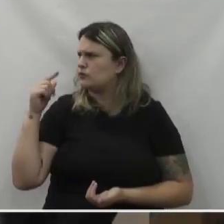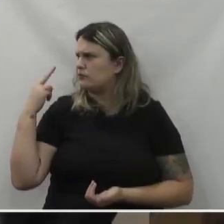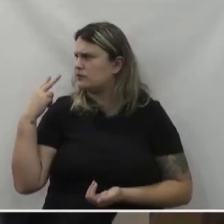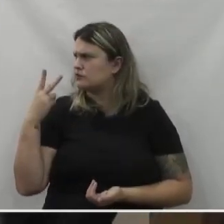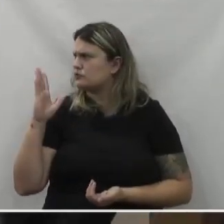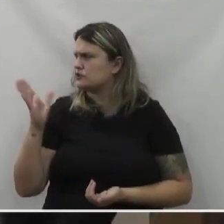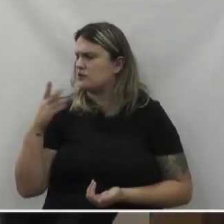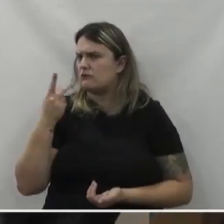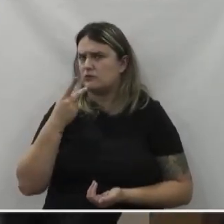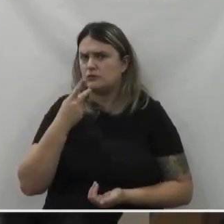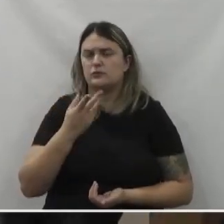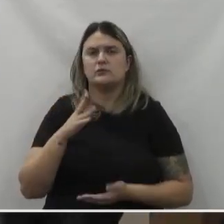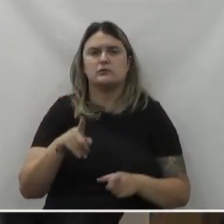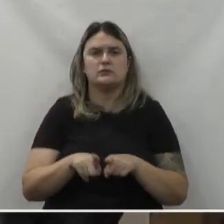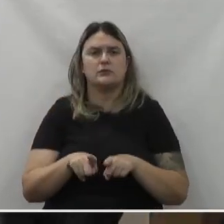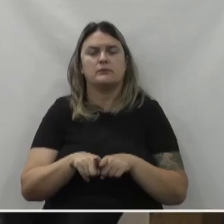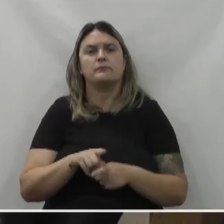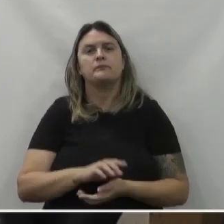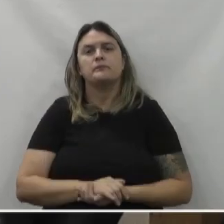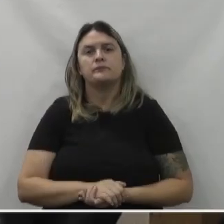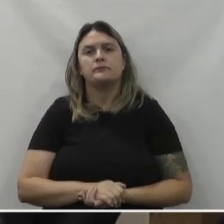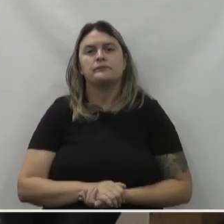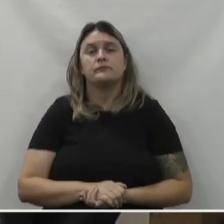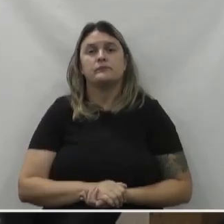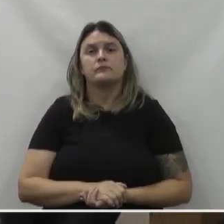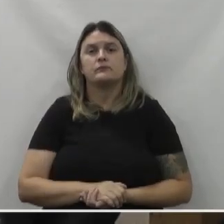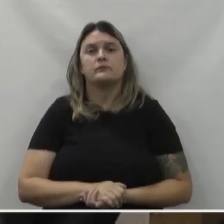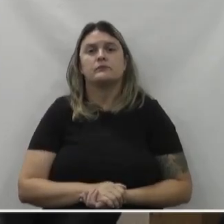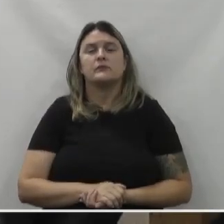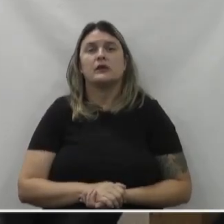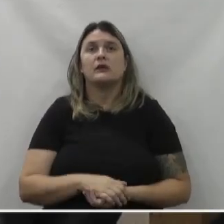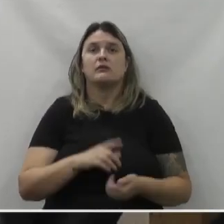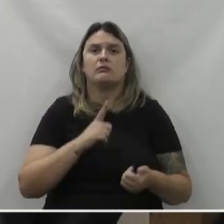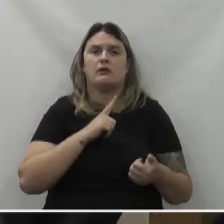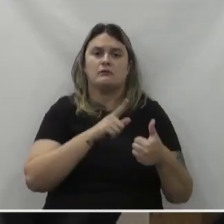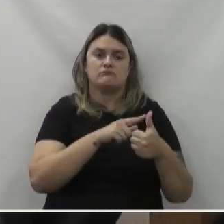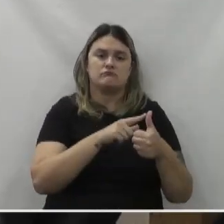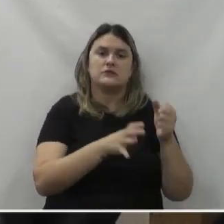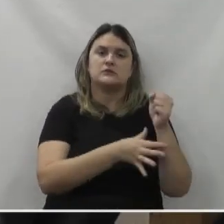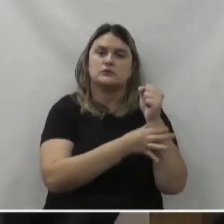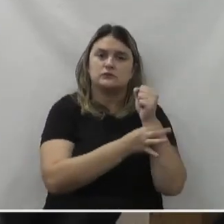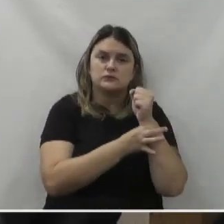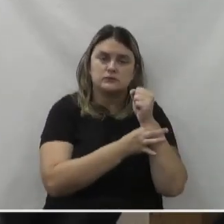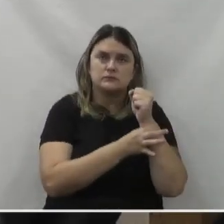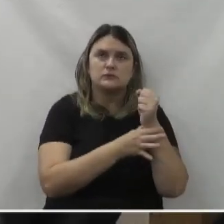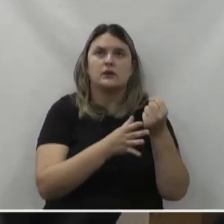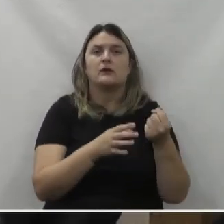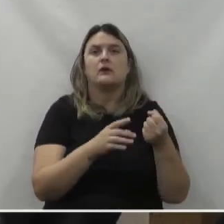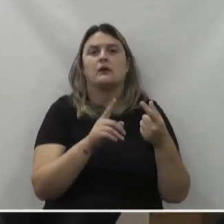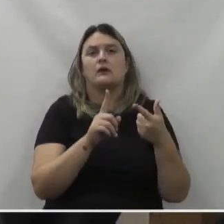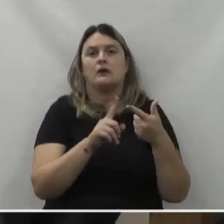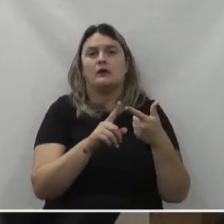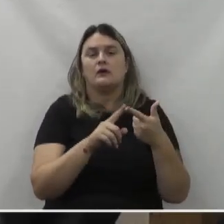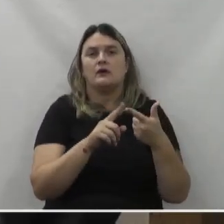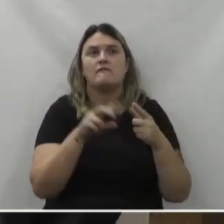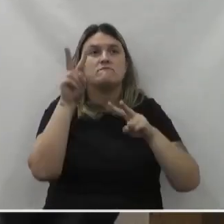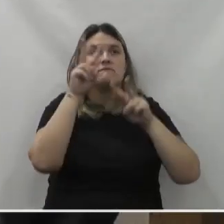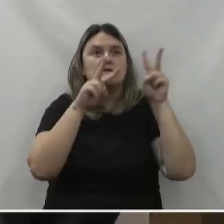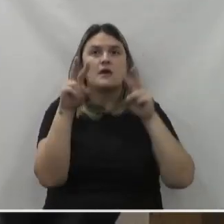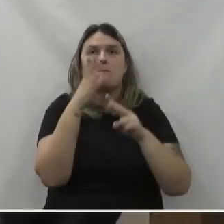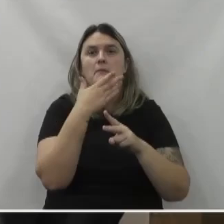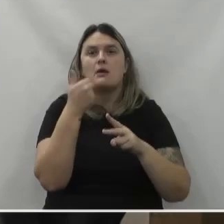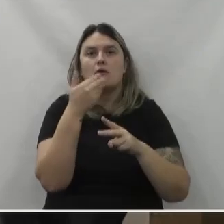o presidente, a iluminação, segurança, né, traz uma visão melhor